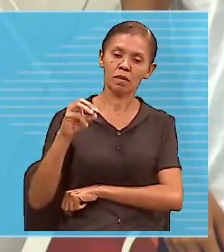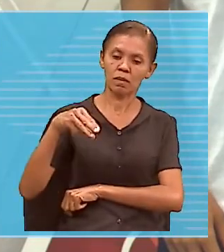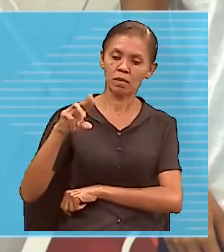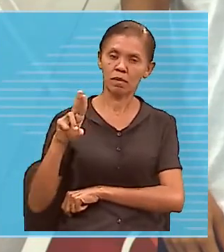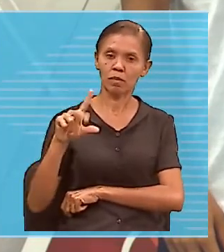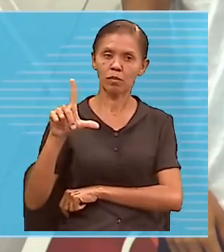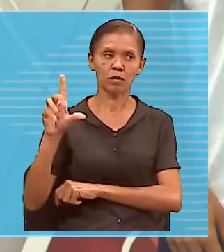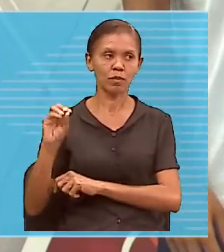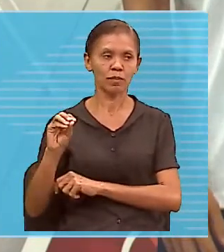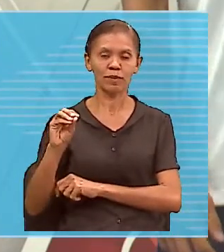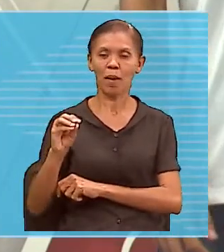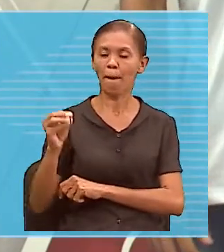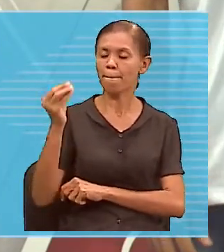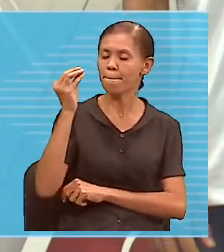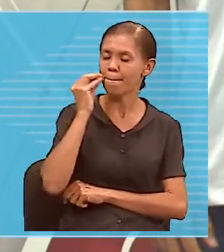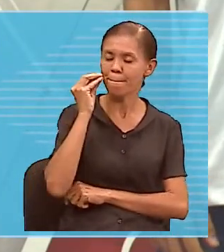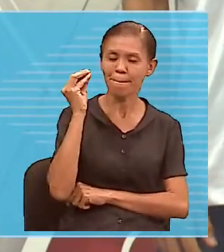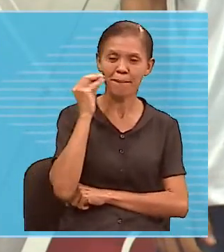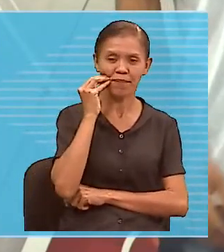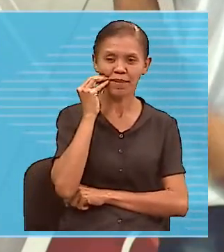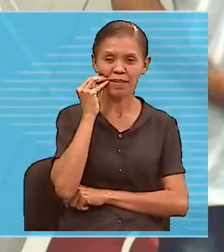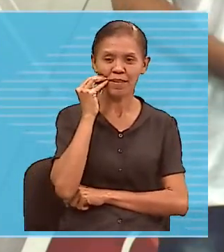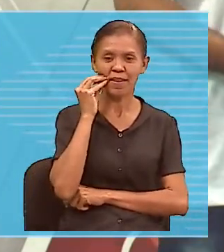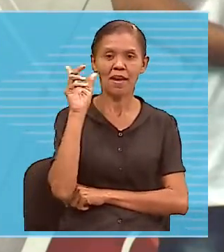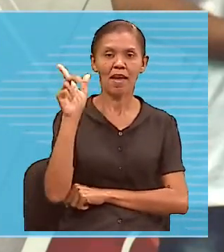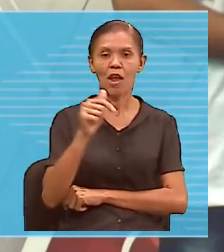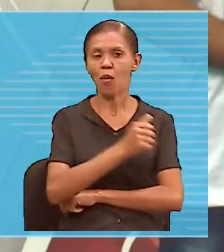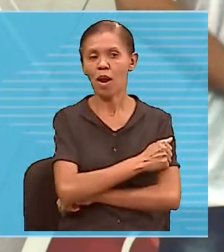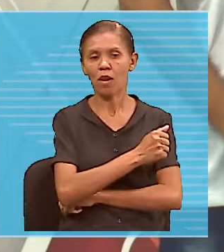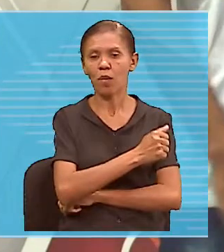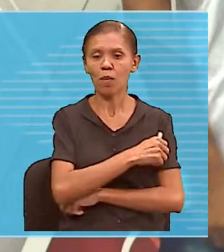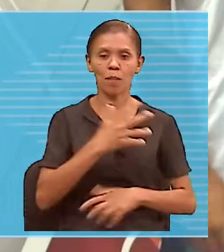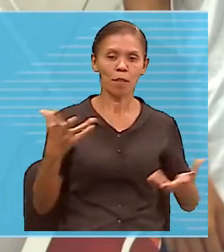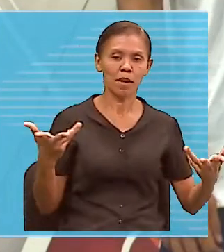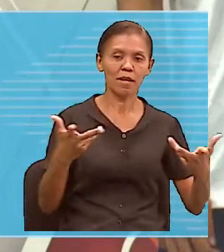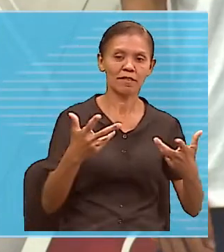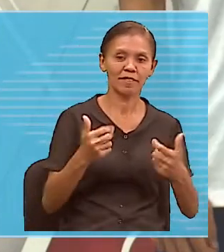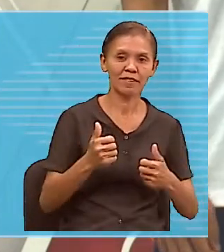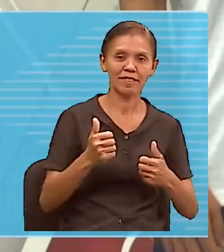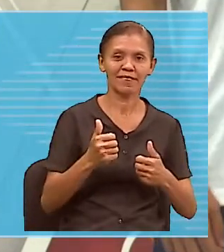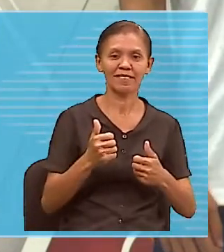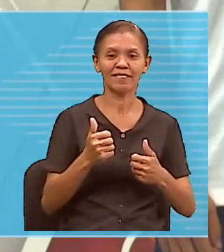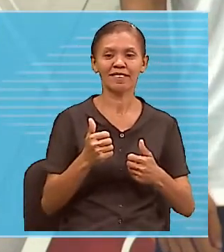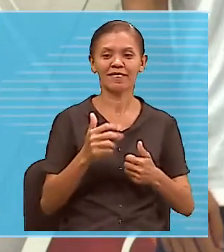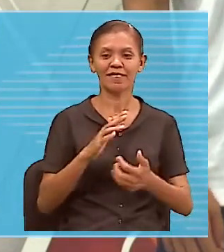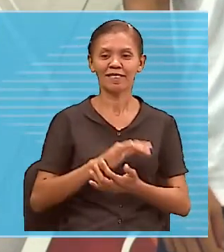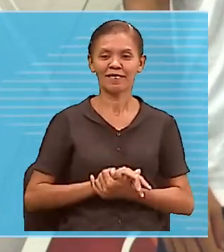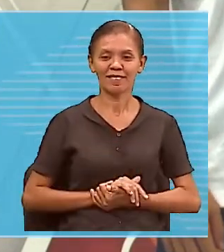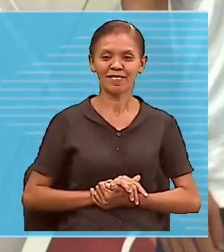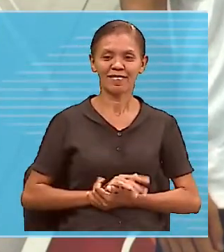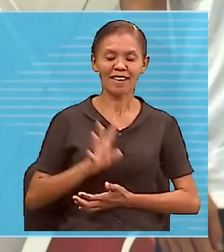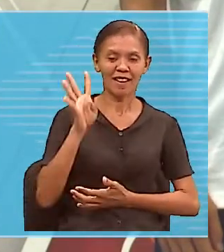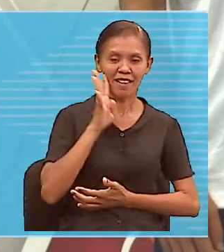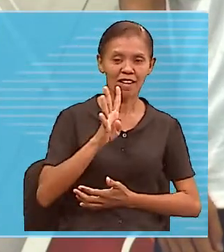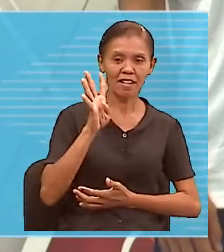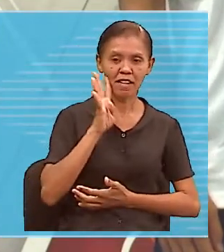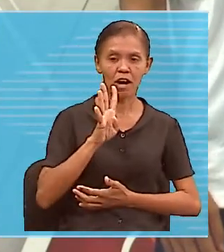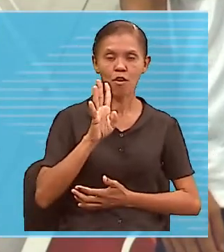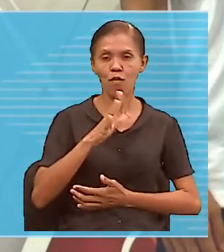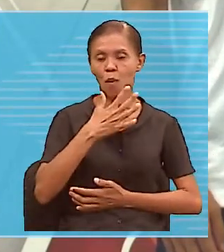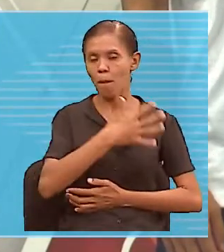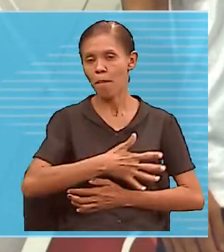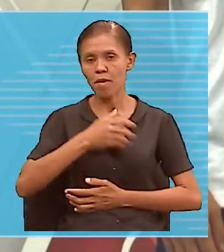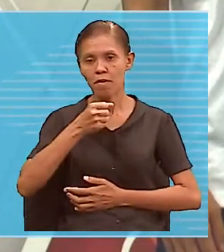pessoa, um beijo, Rômulo. Você é um querido, uma pessoa extremamente simpática, foi um prazer lhe entrevistar. E ele falou para a gente